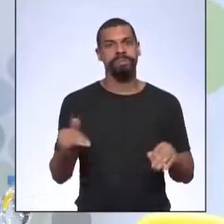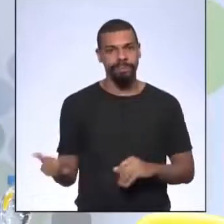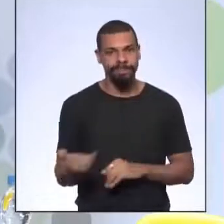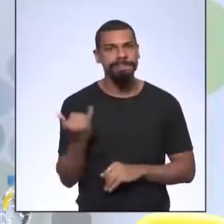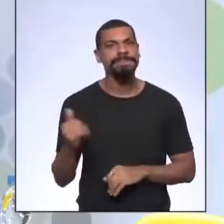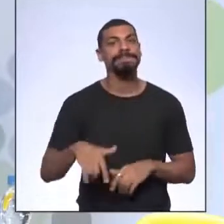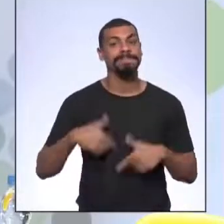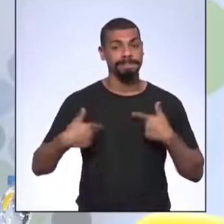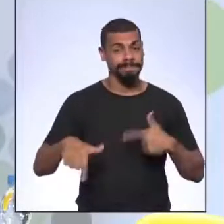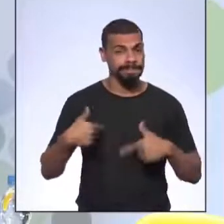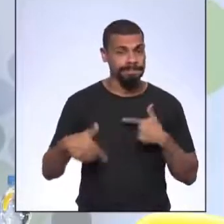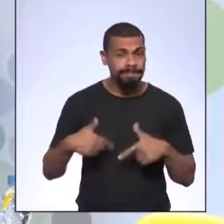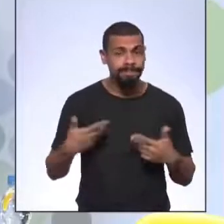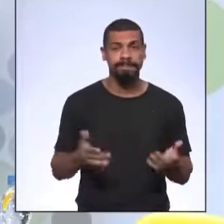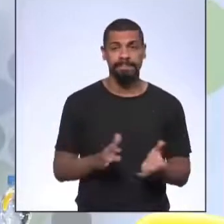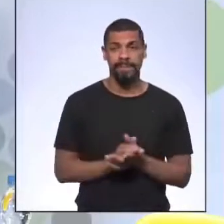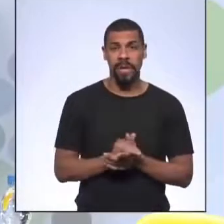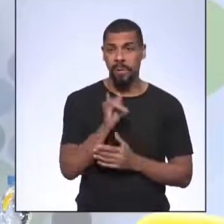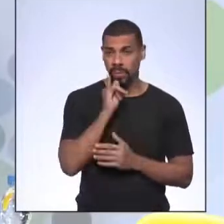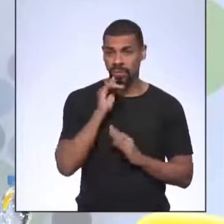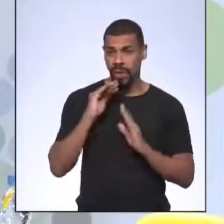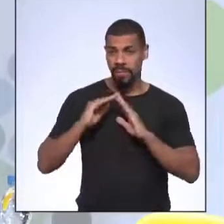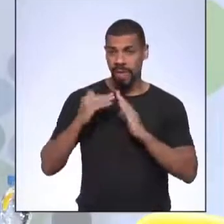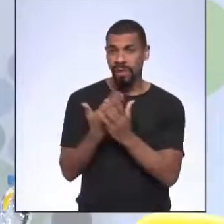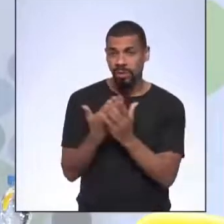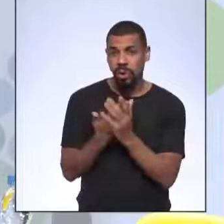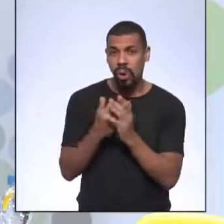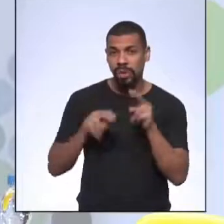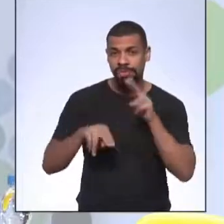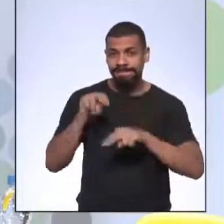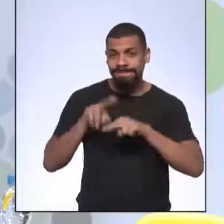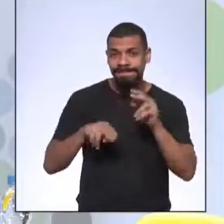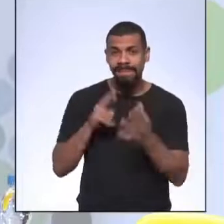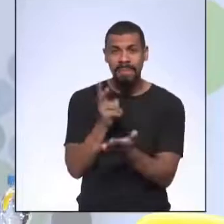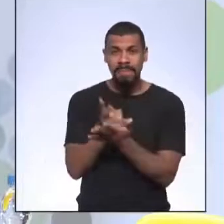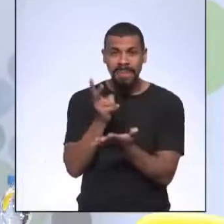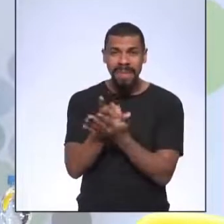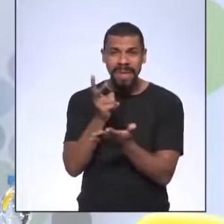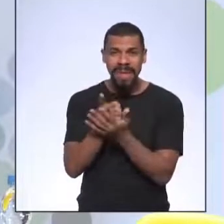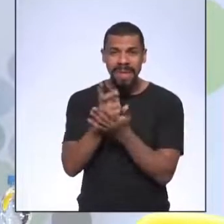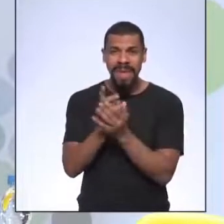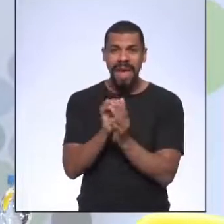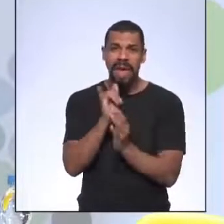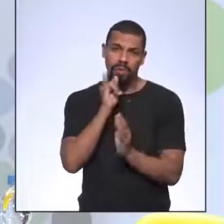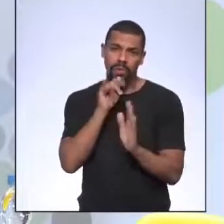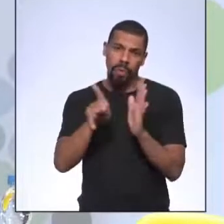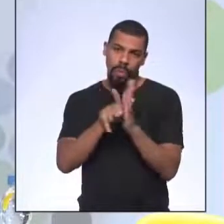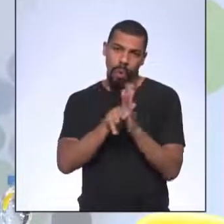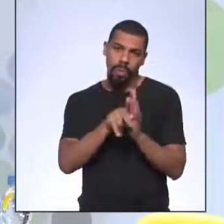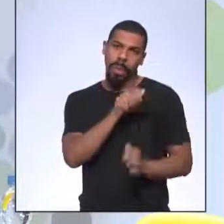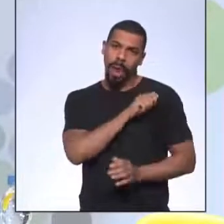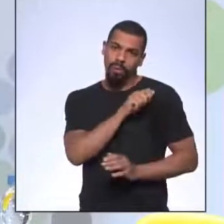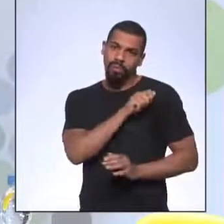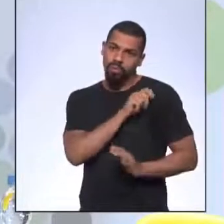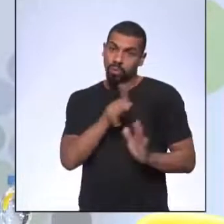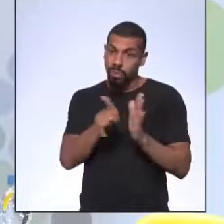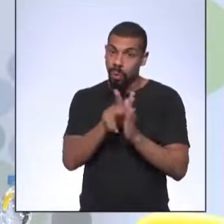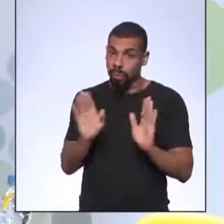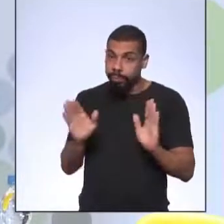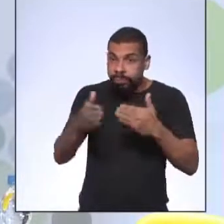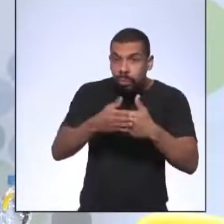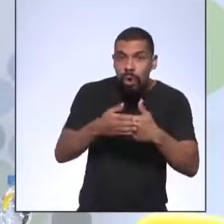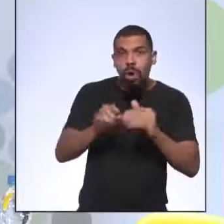tá no caso de uma festa junina na escola por exemplo mesmo aquelas que não são abertas para a comunidade